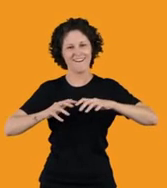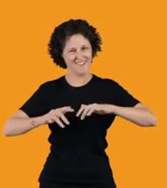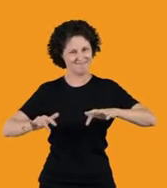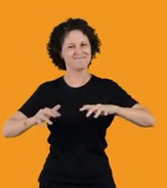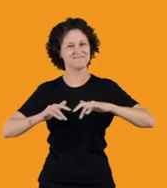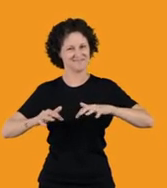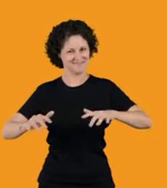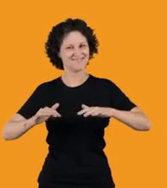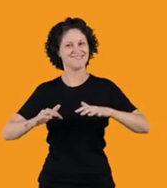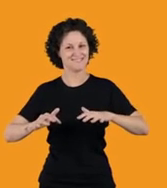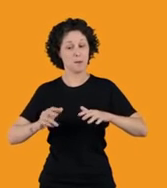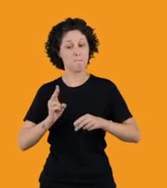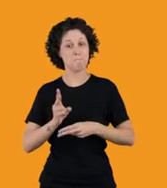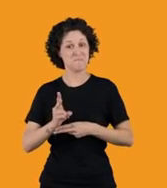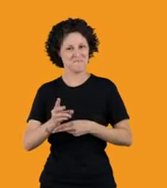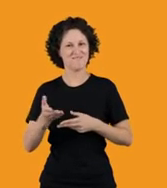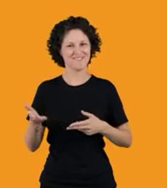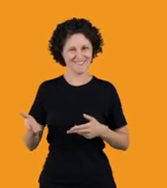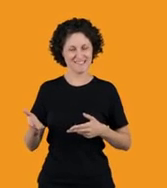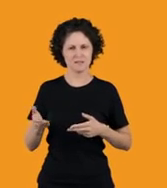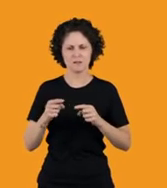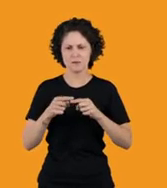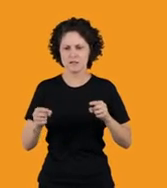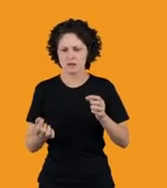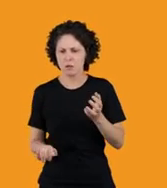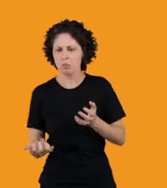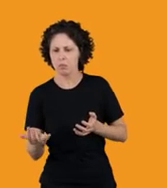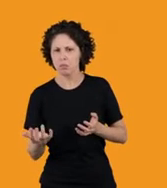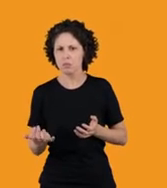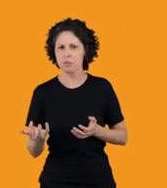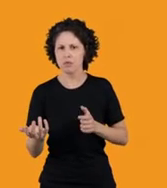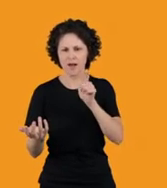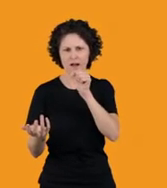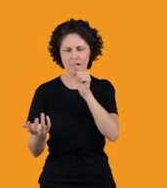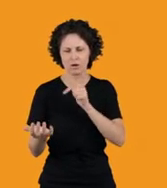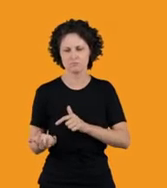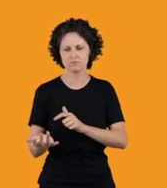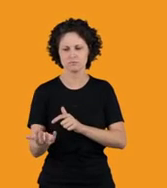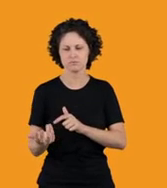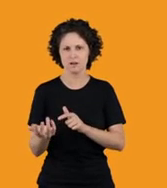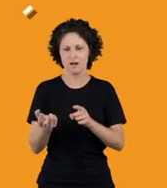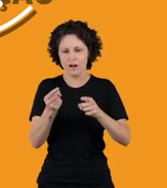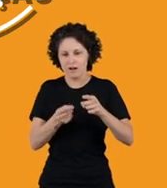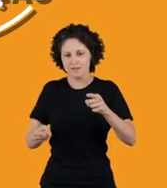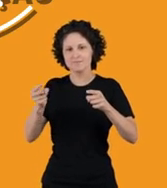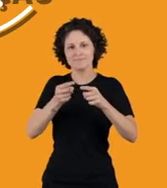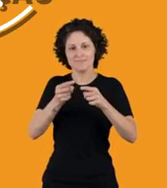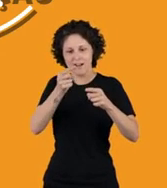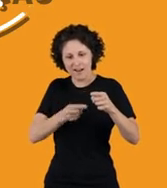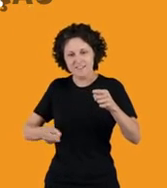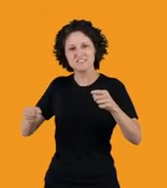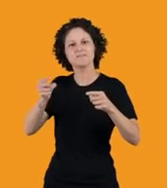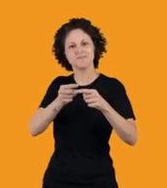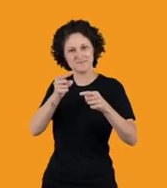novamente. Se aquecermos essa água, ela passa para o estado gasoso. Ao resfriarmos o vapor de água, ela